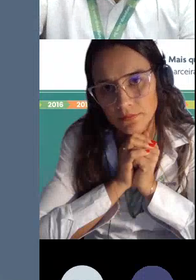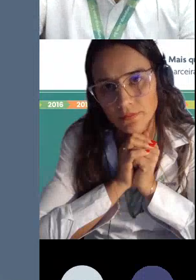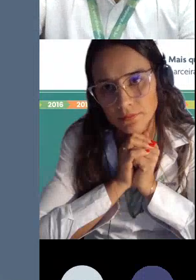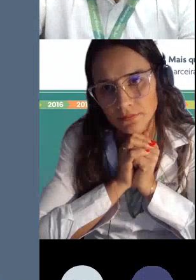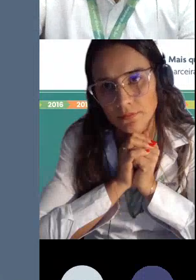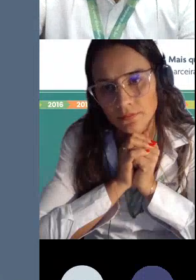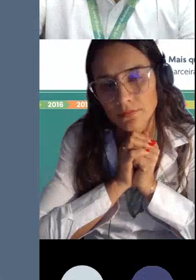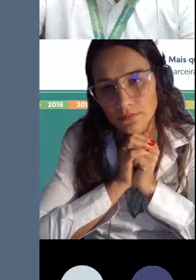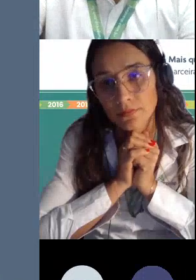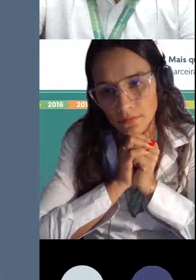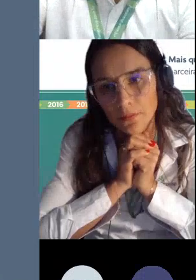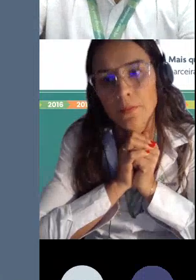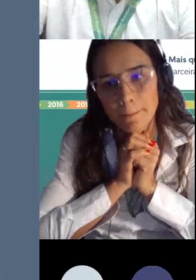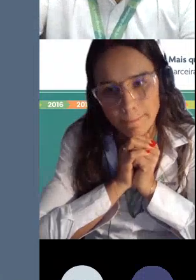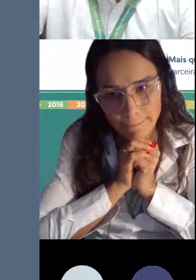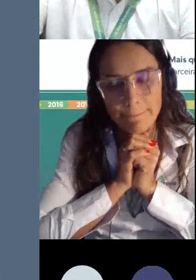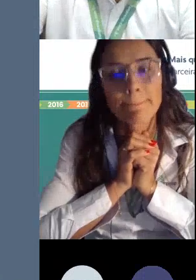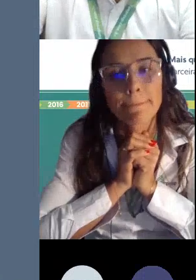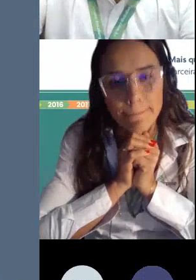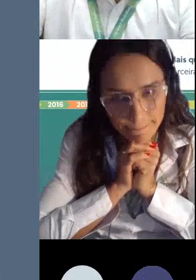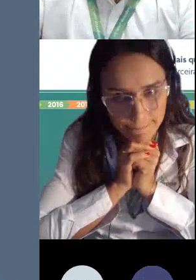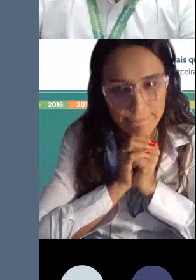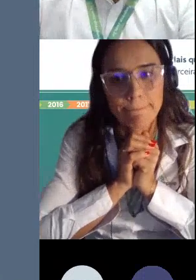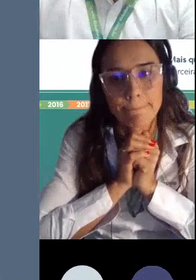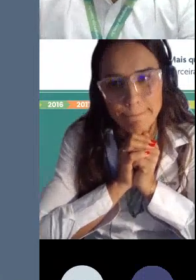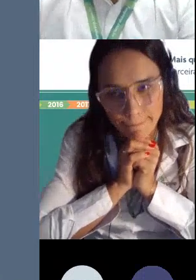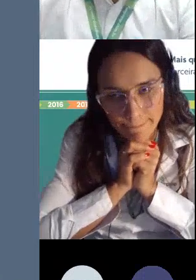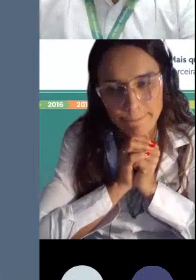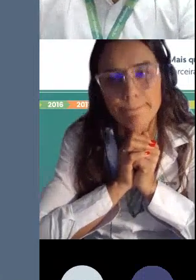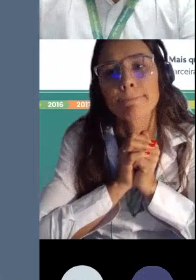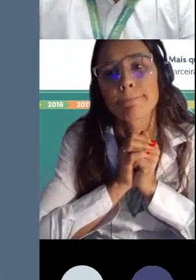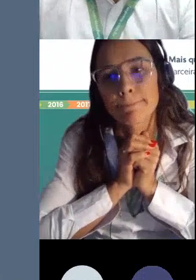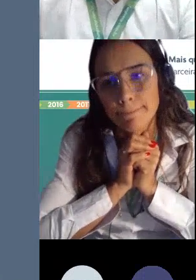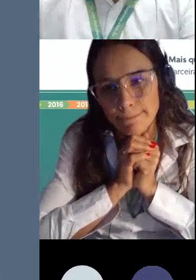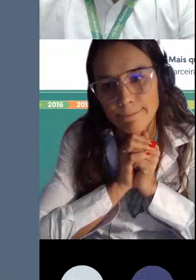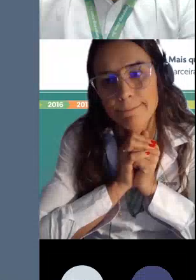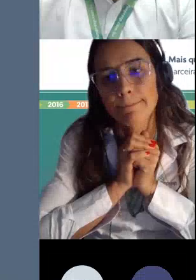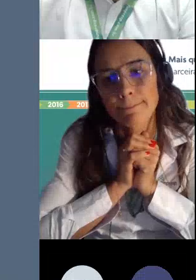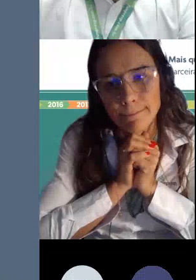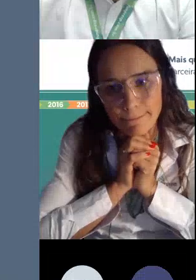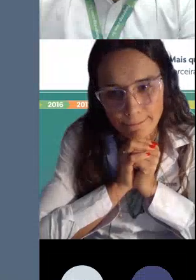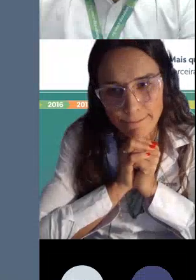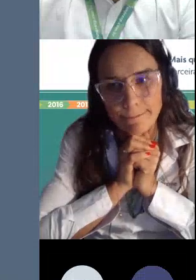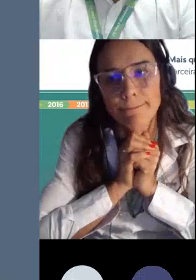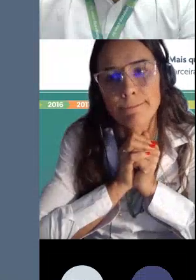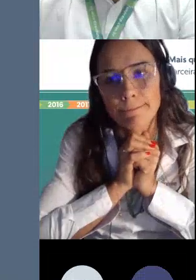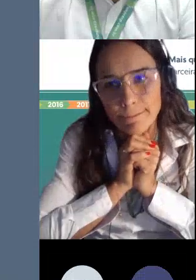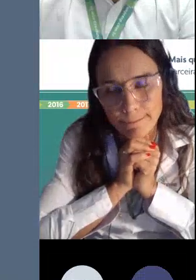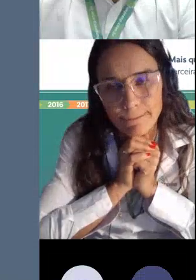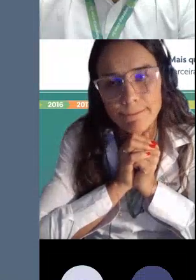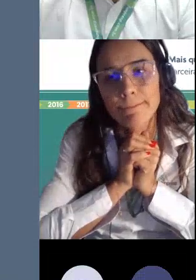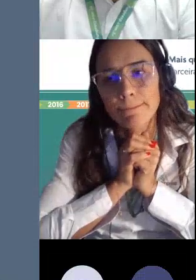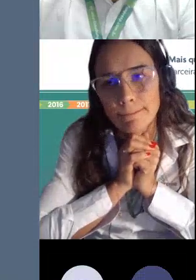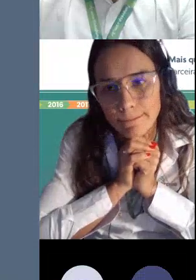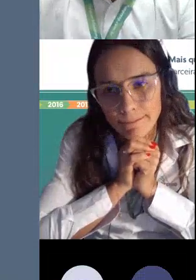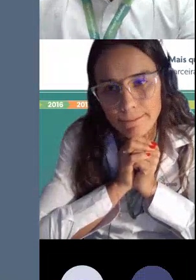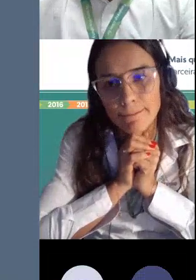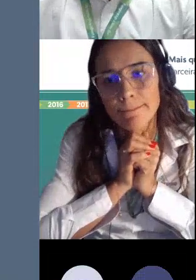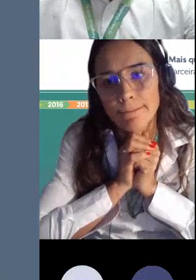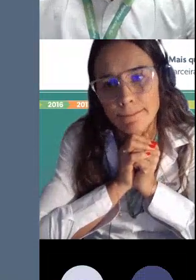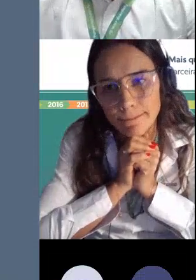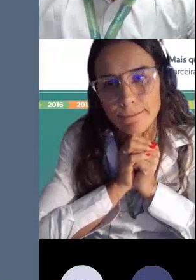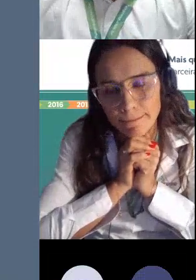consultoria online, pode ser por vídeo também, gente. Se quiser esclarecer todas as suas dúvidas, marca um horário com os nossos assessores. Eu